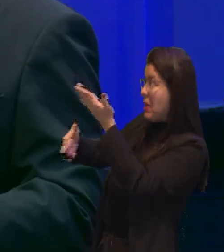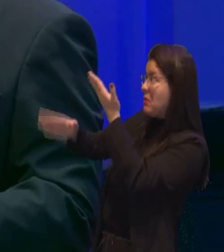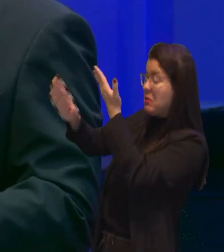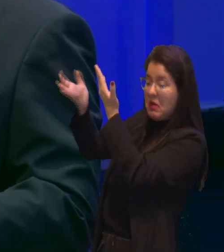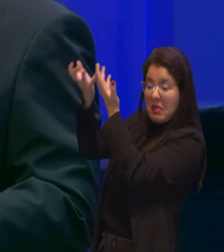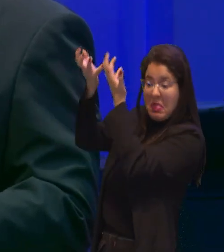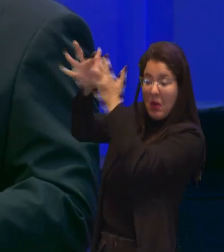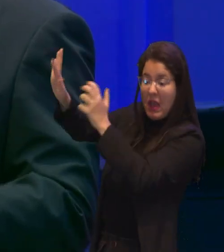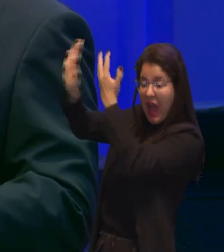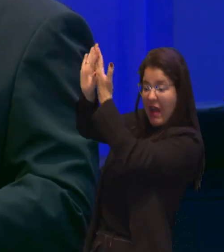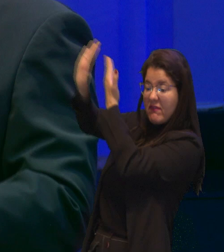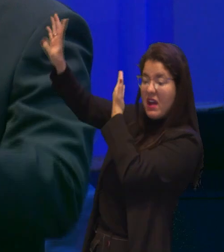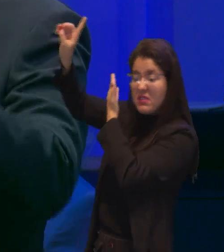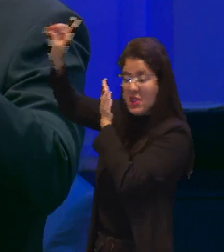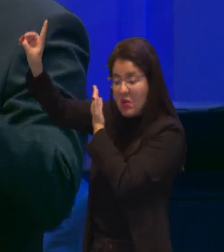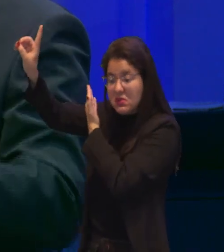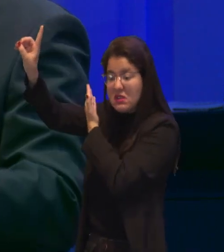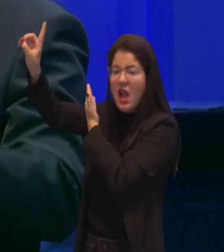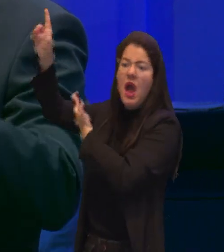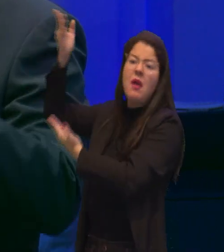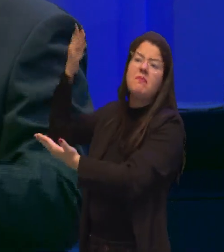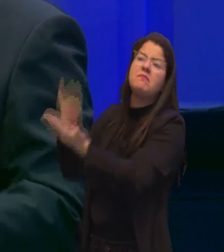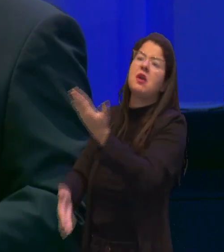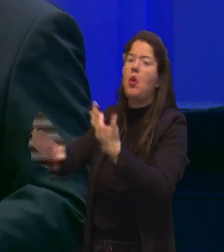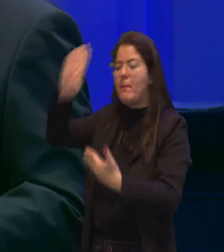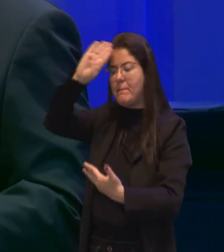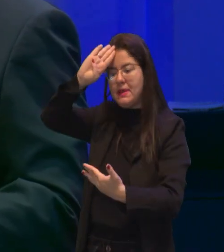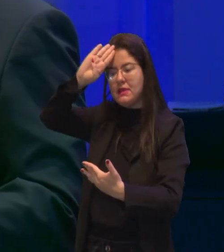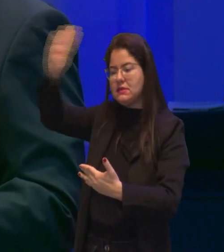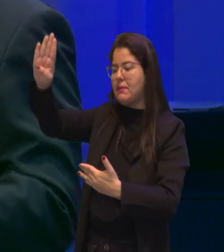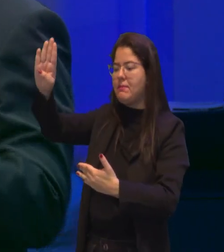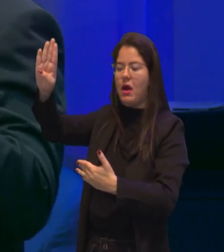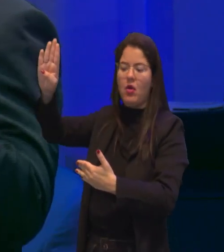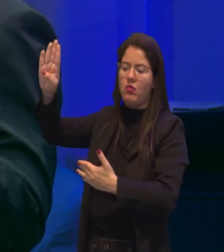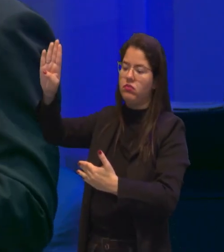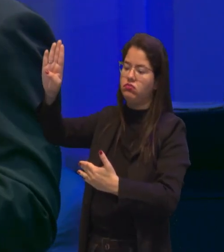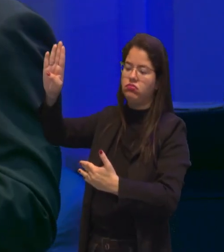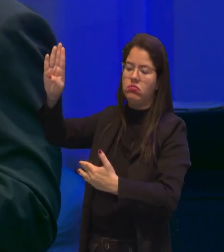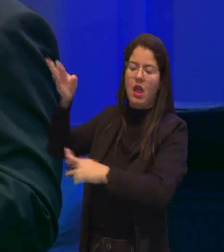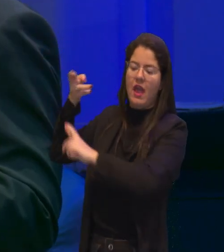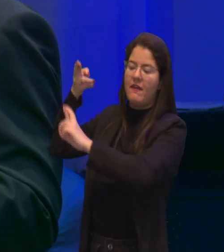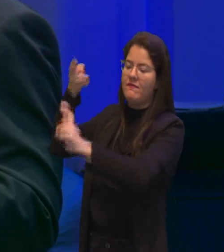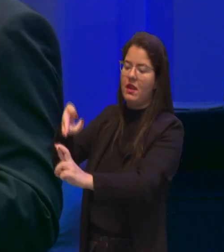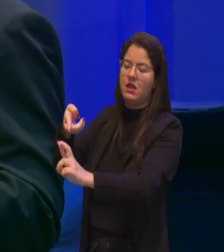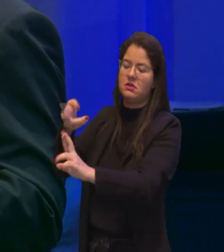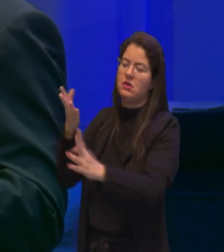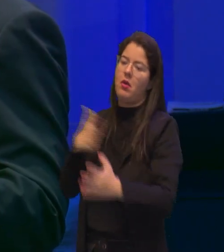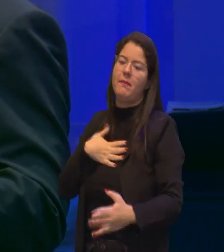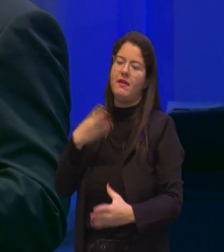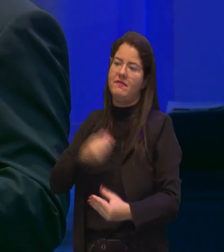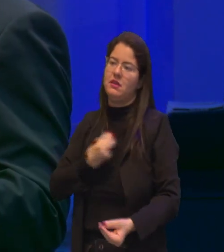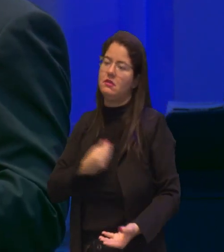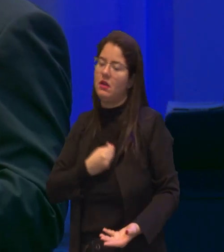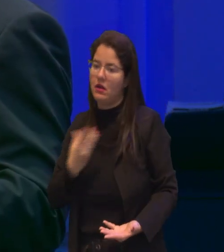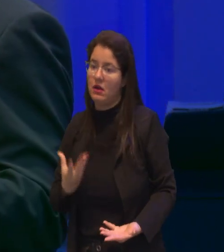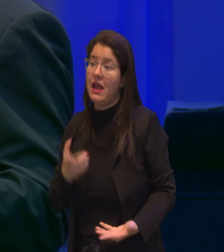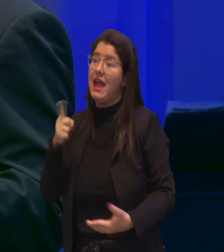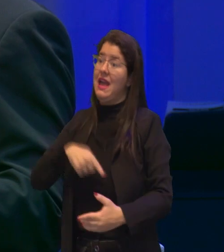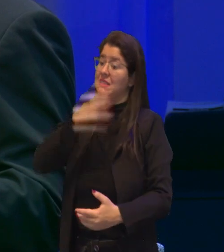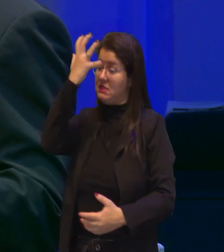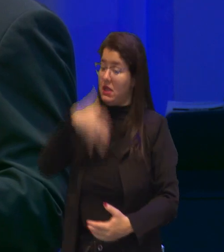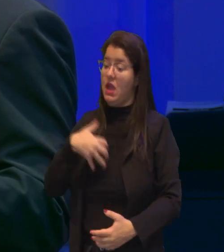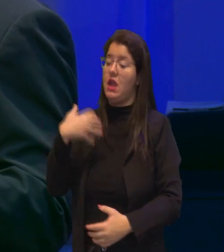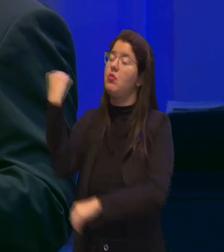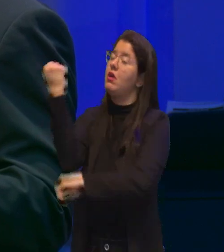atenção, eu perco o principal referencial da minha existência. Isso é muito sério.